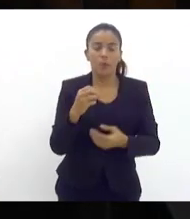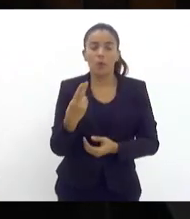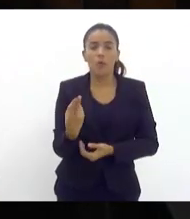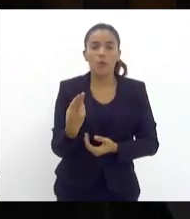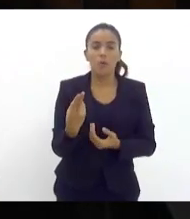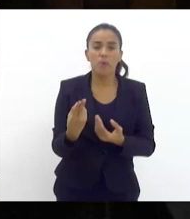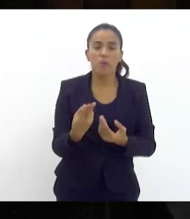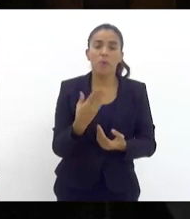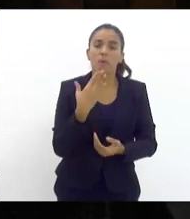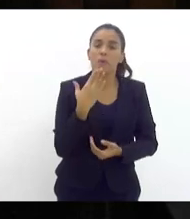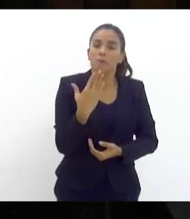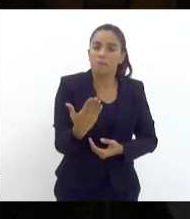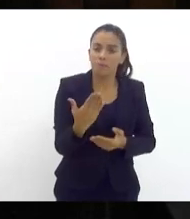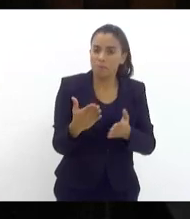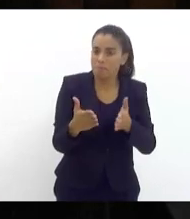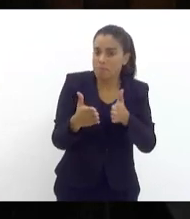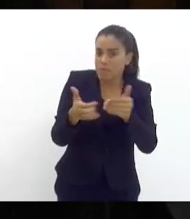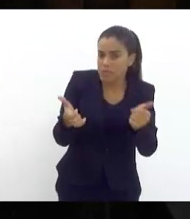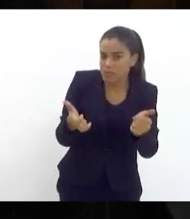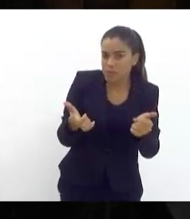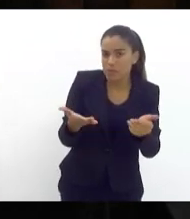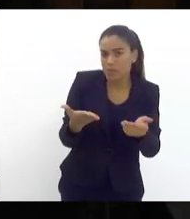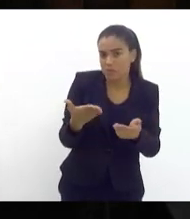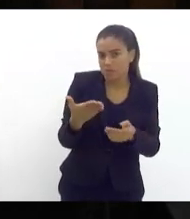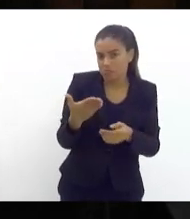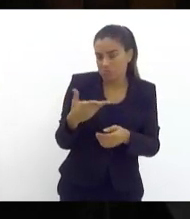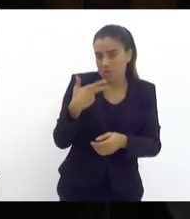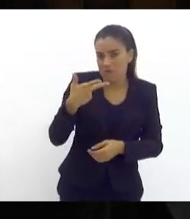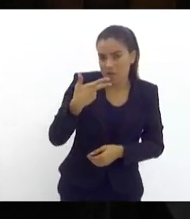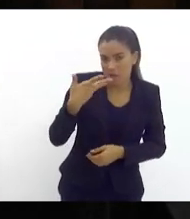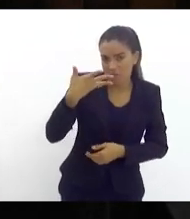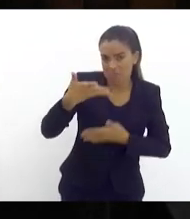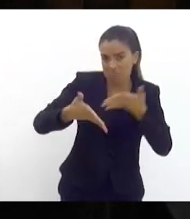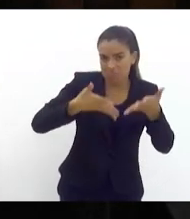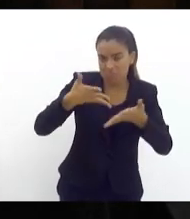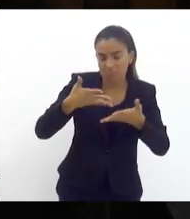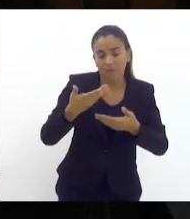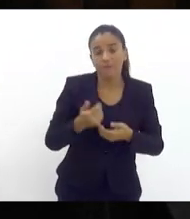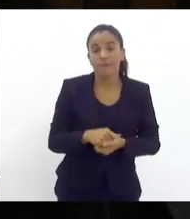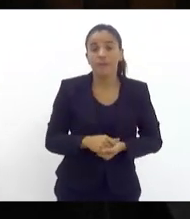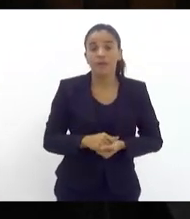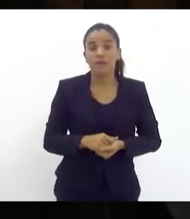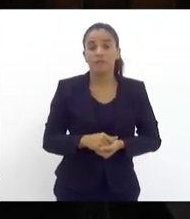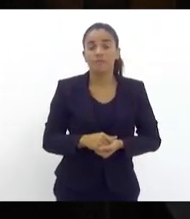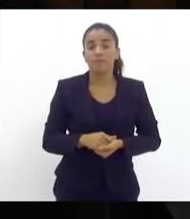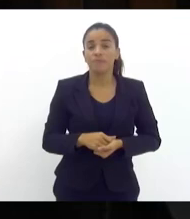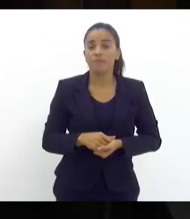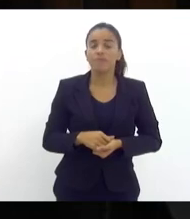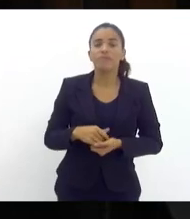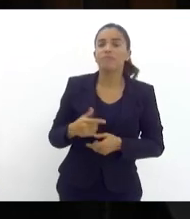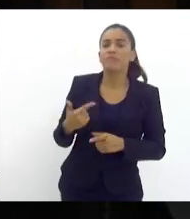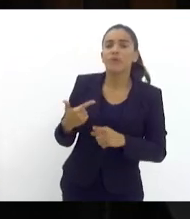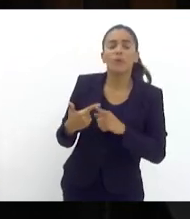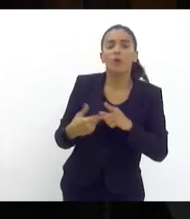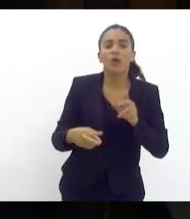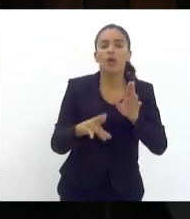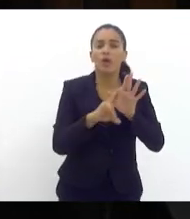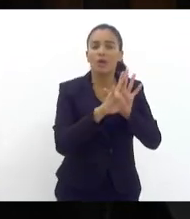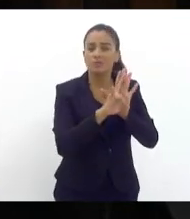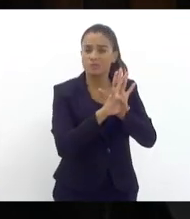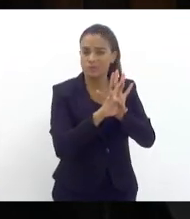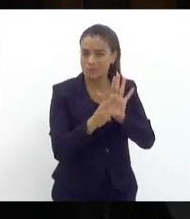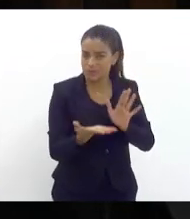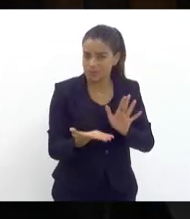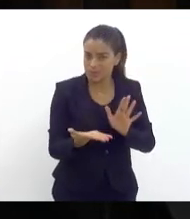um pedido para falar para que eu para que o nosso Regimento Interno isso aqui